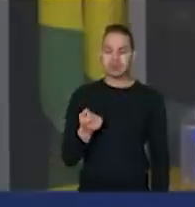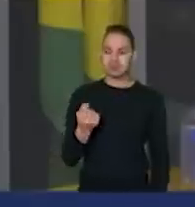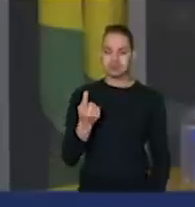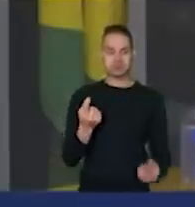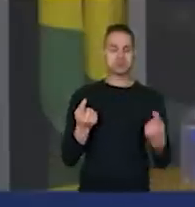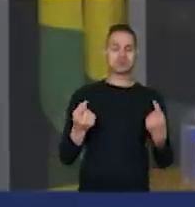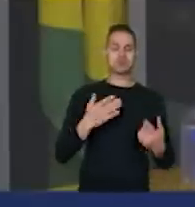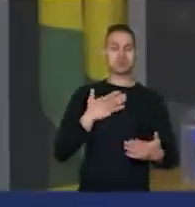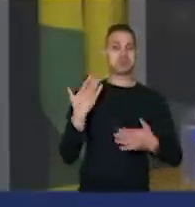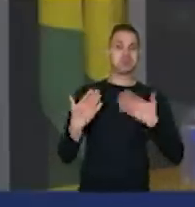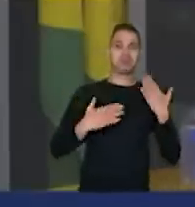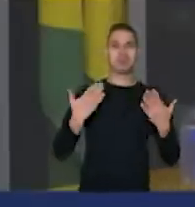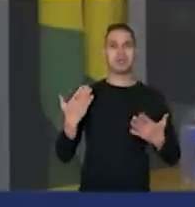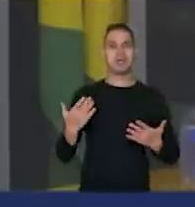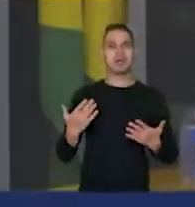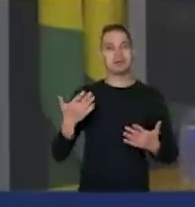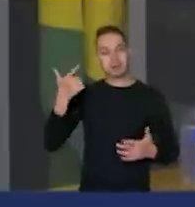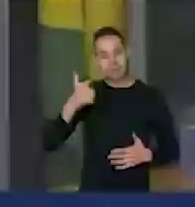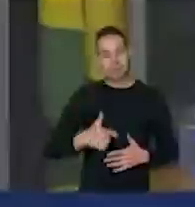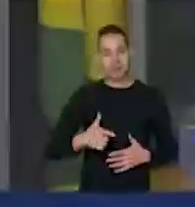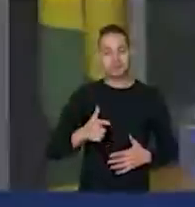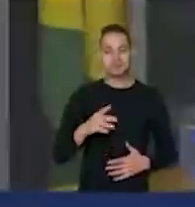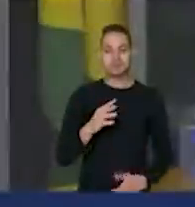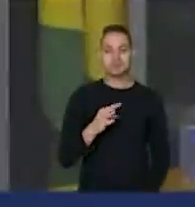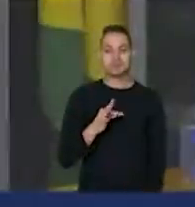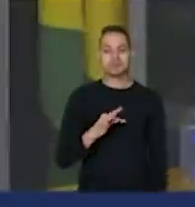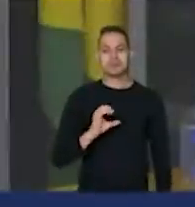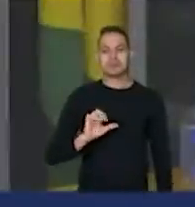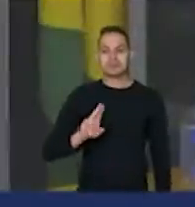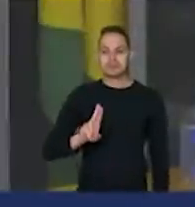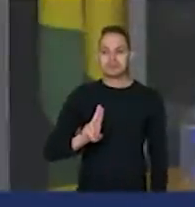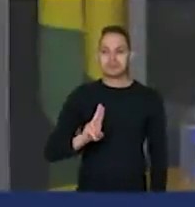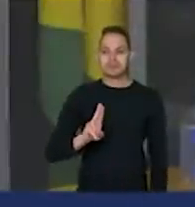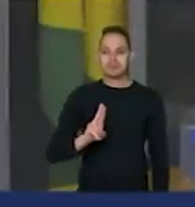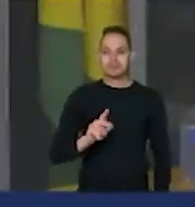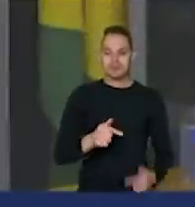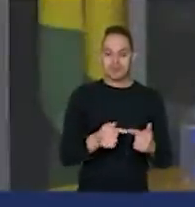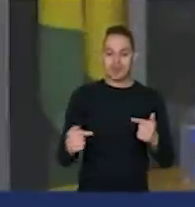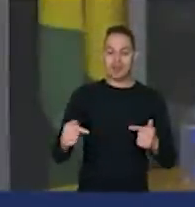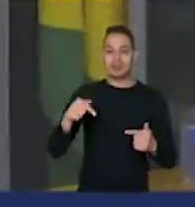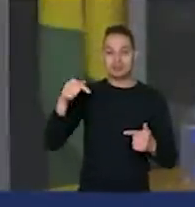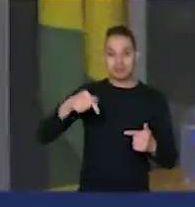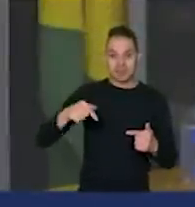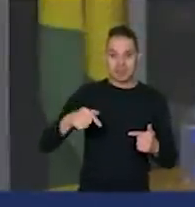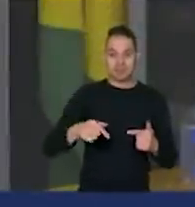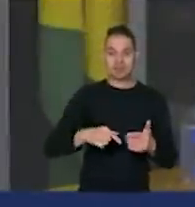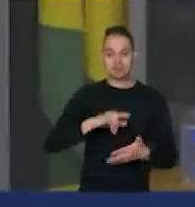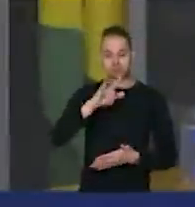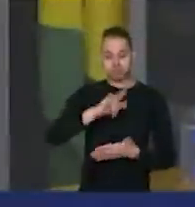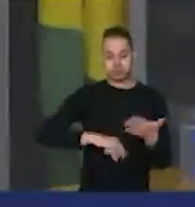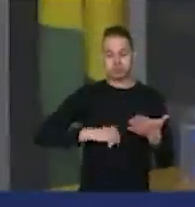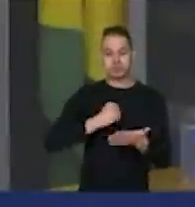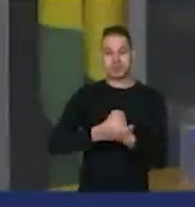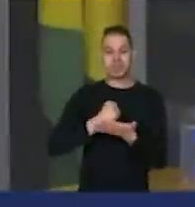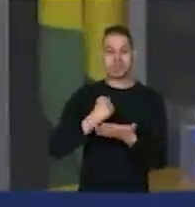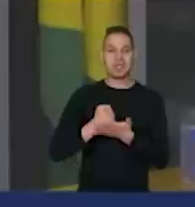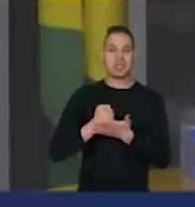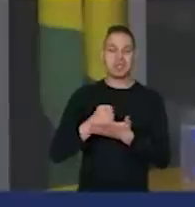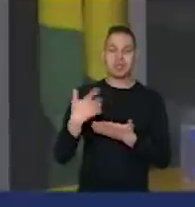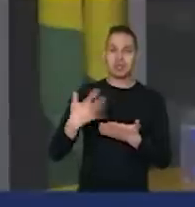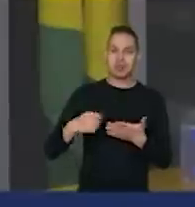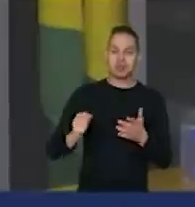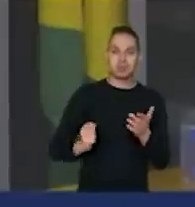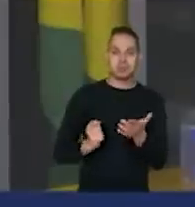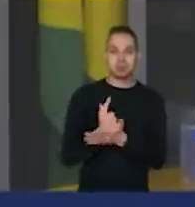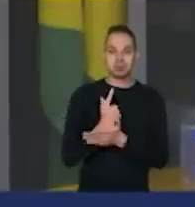do que isso, Tribunal de Contas da União, nesta semana, atestou que houve superfaturamento